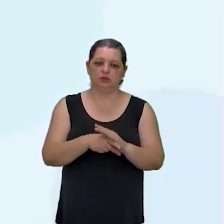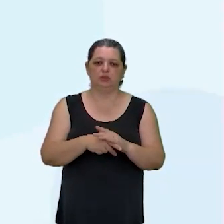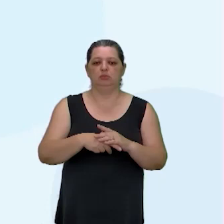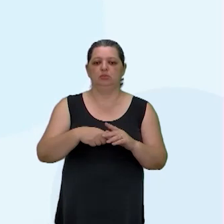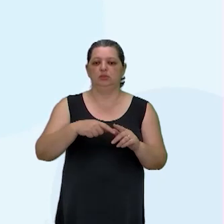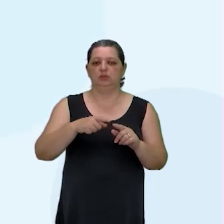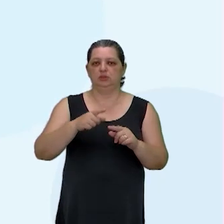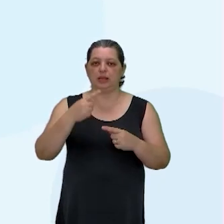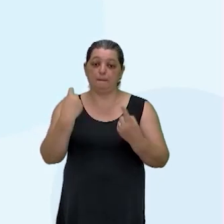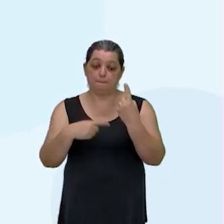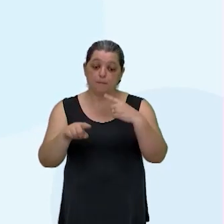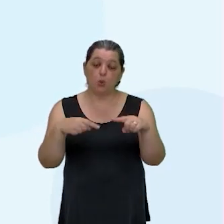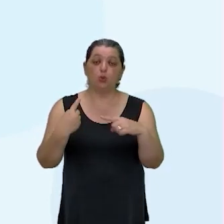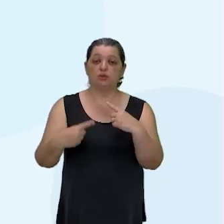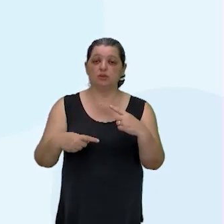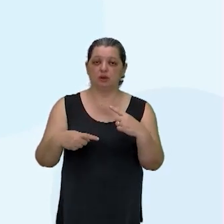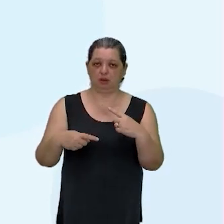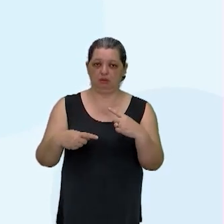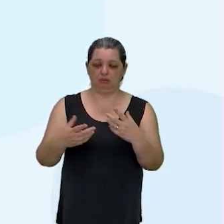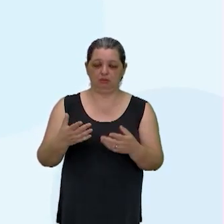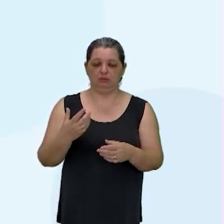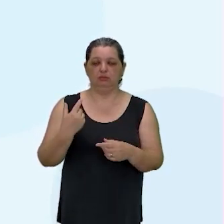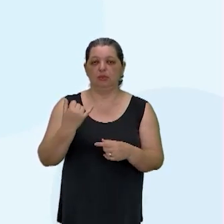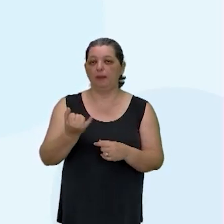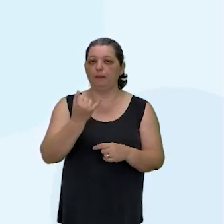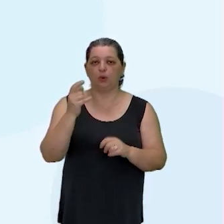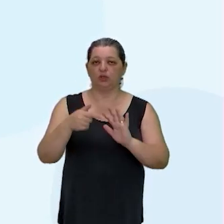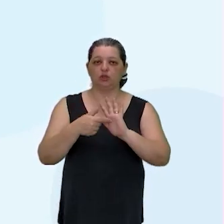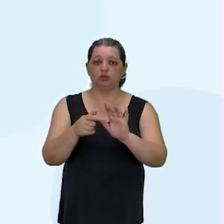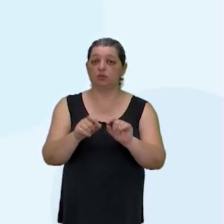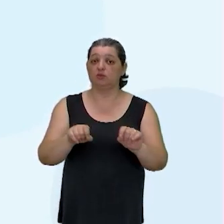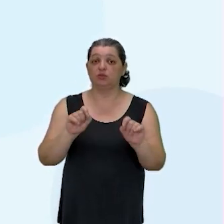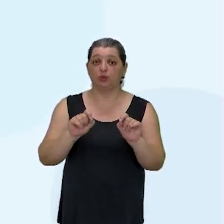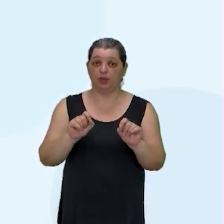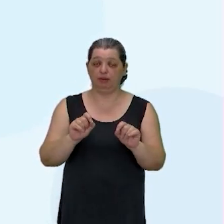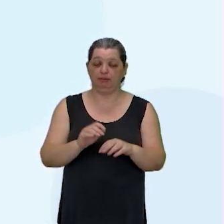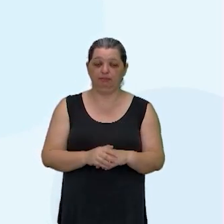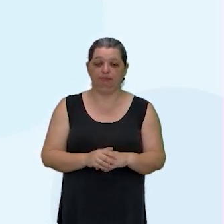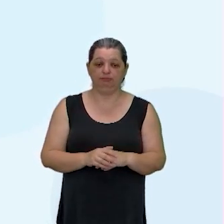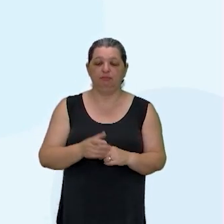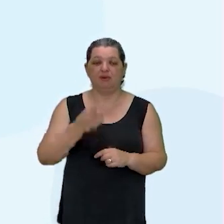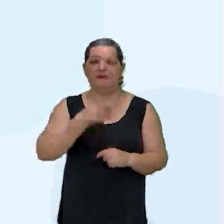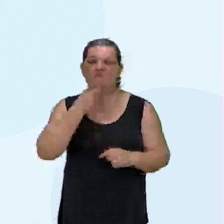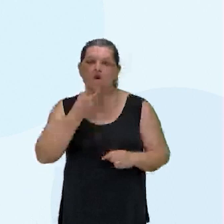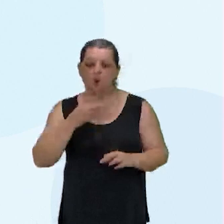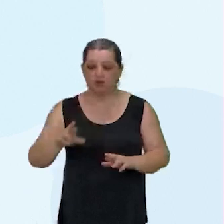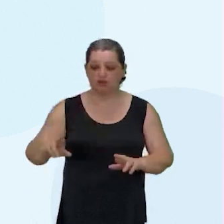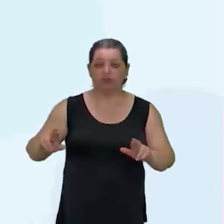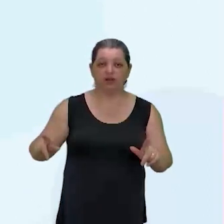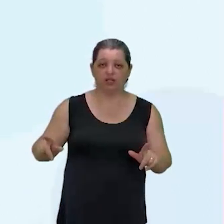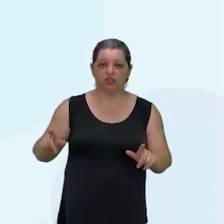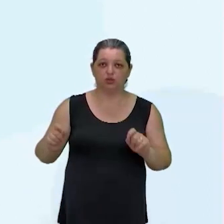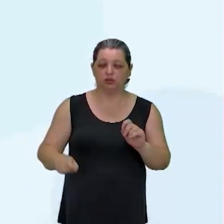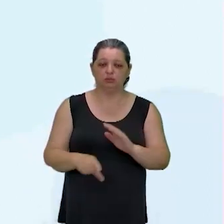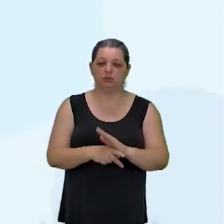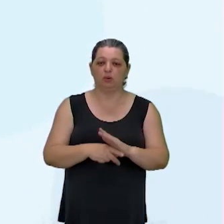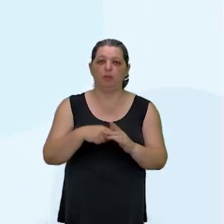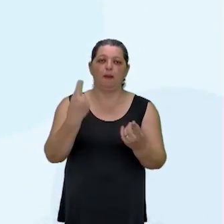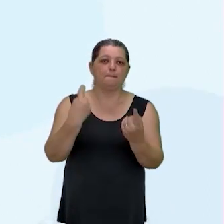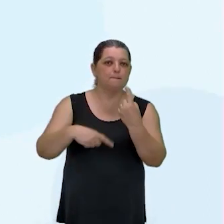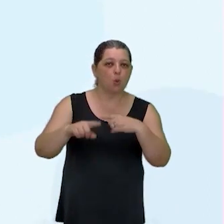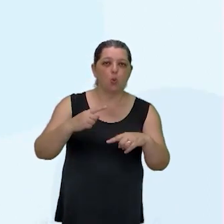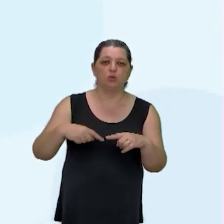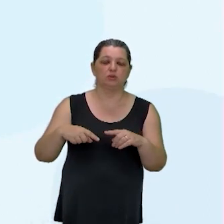musicais tá fica é importante eu quero falar pra vocês aqui O que diferencia uma voz da outra um instrumento musical